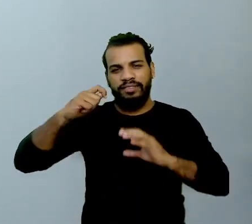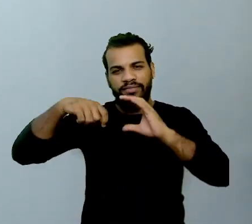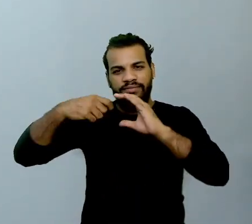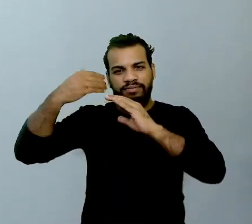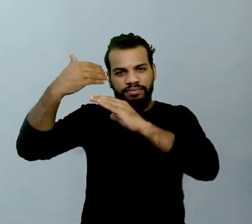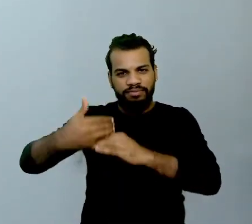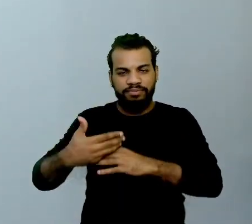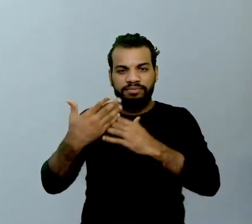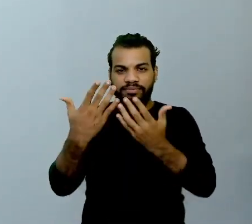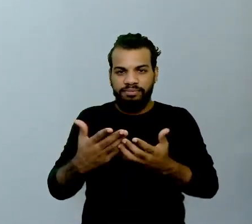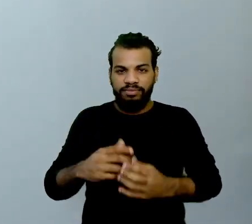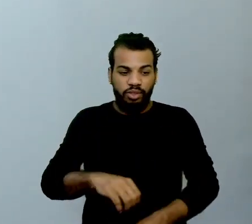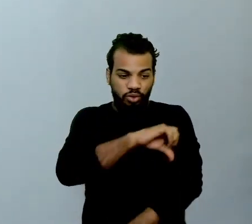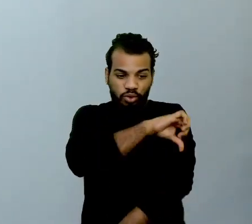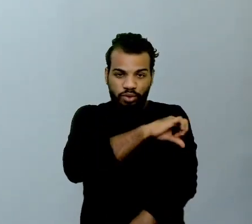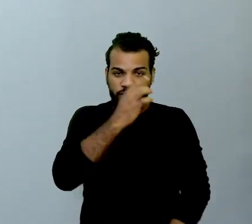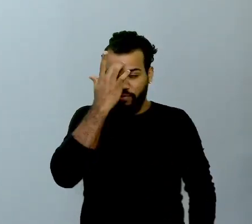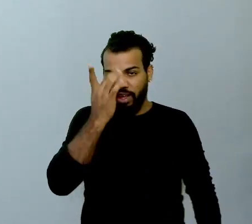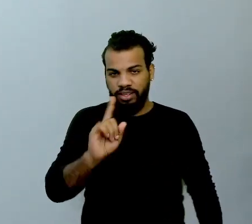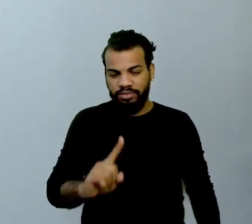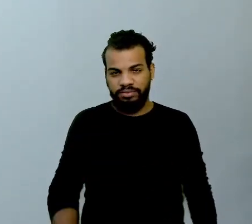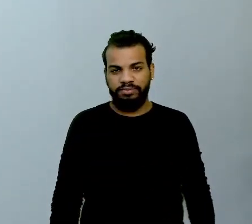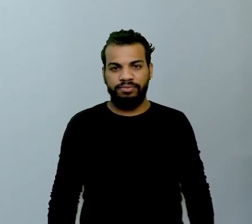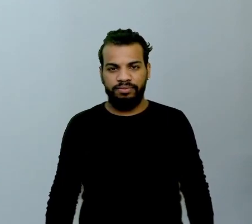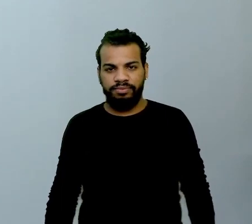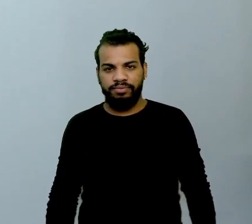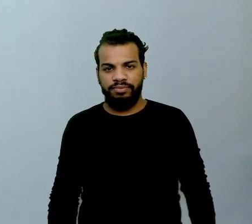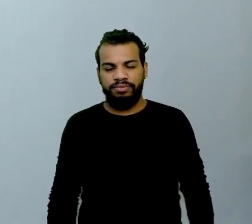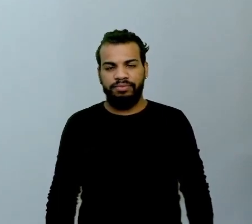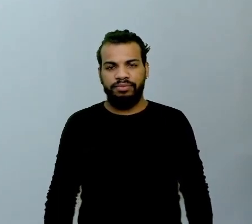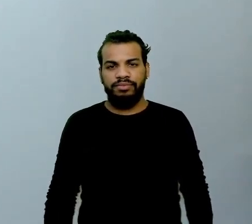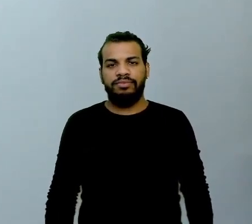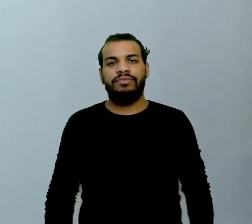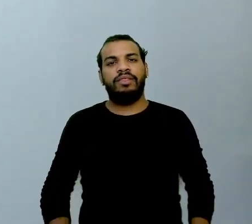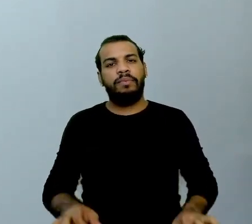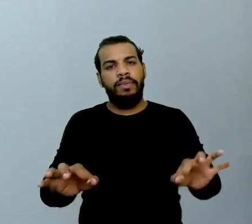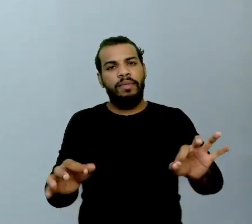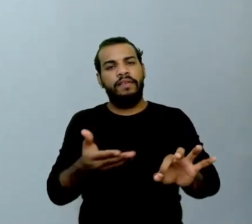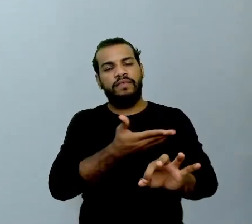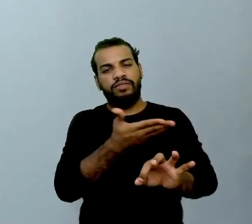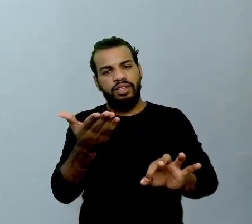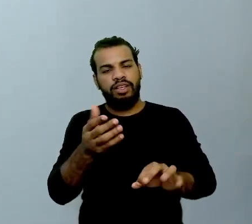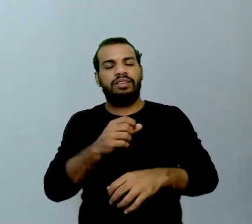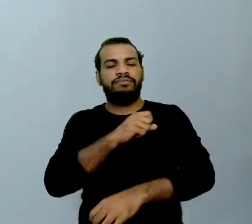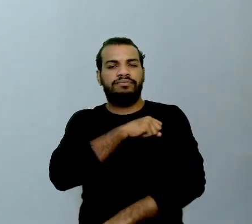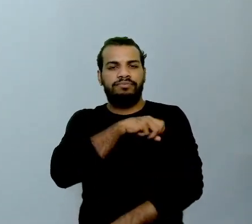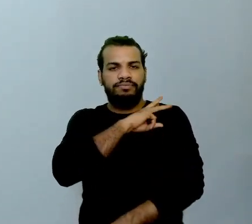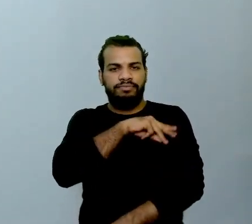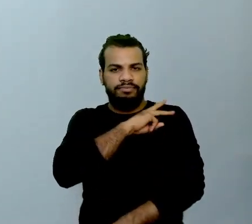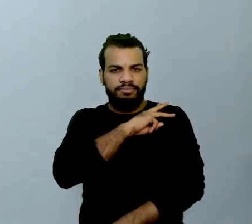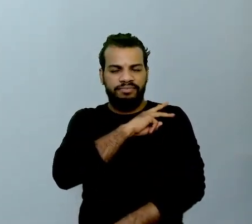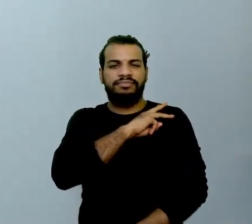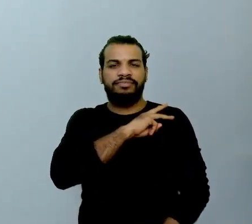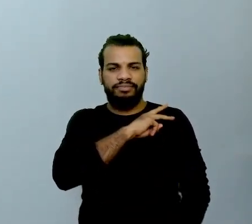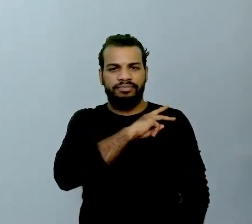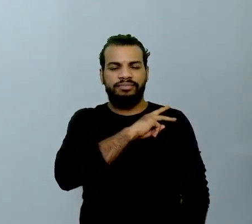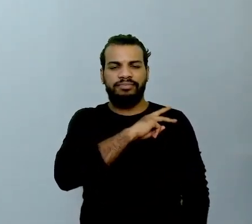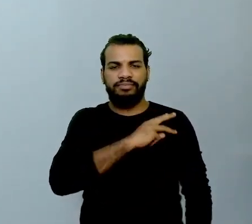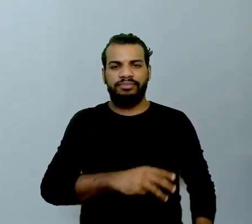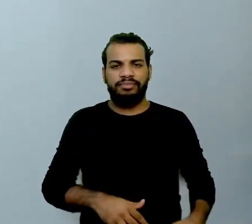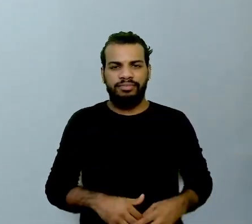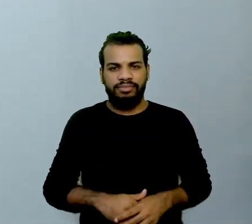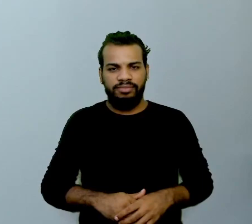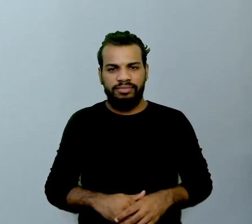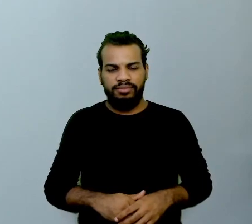conhecimento. Nono ano não é fácil, tá? A gente está aí preparando você para o ensino médio, dando assim